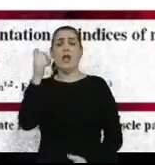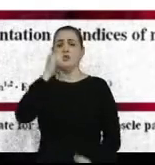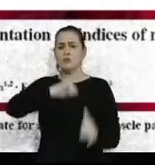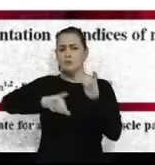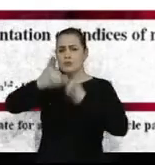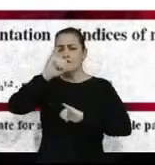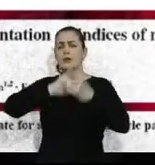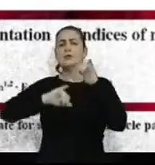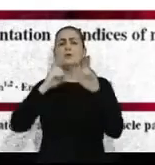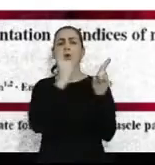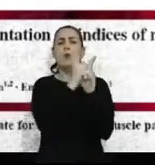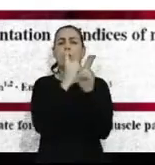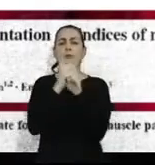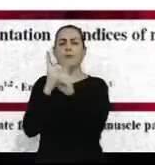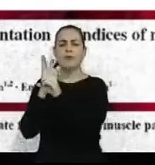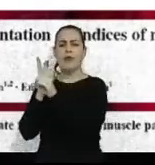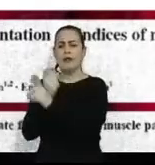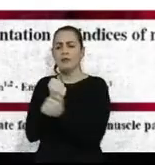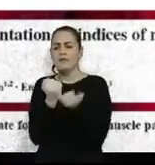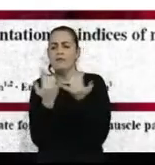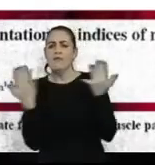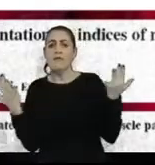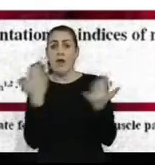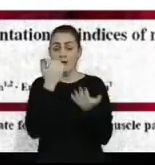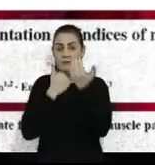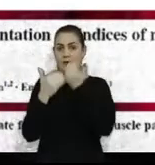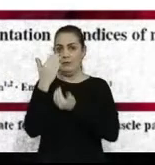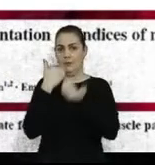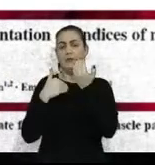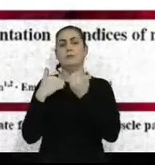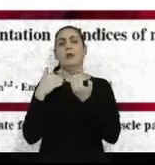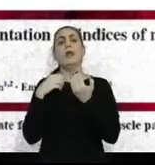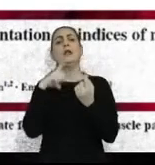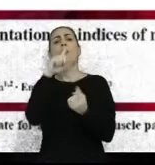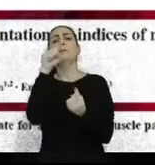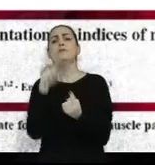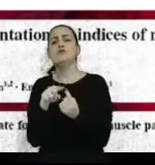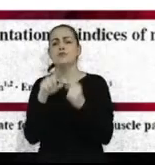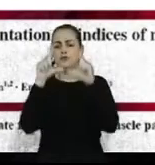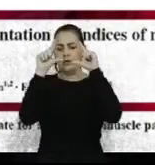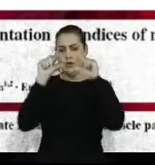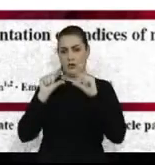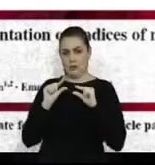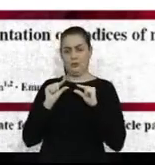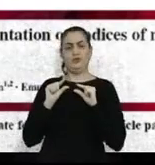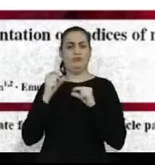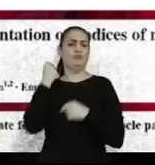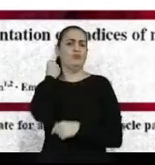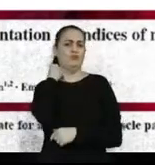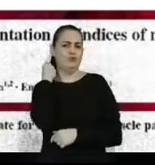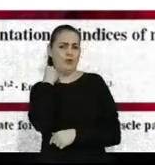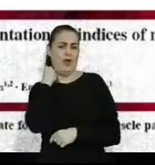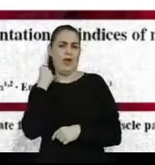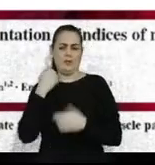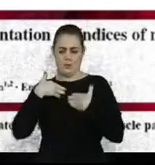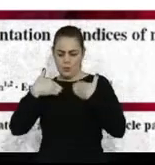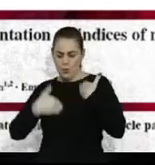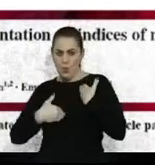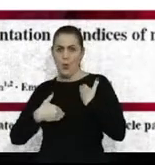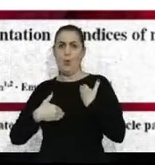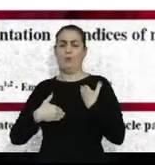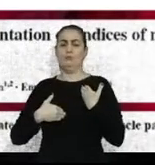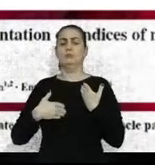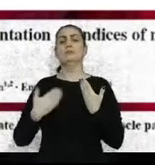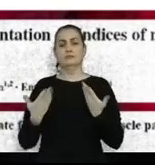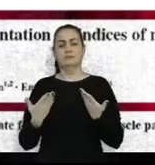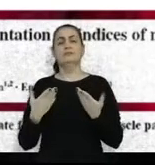de reduzir o estresse oxidativo do nosso corpo e reduzir danos celulares. E na beterraba, a gente tem alguns polifenóis super importantes,